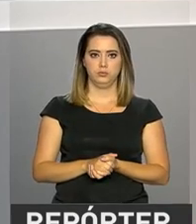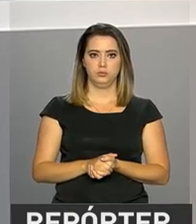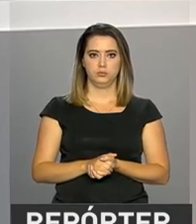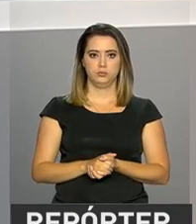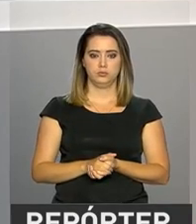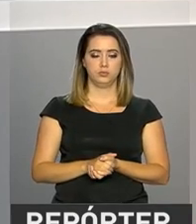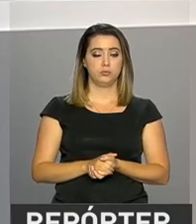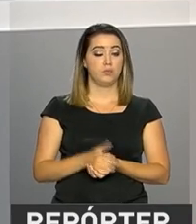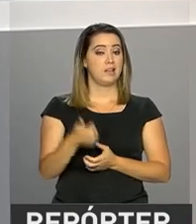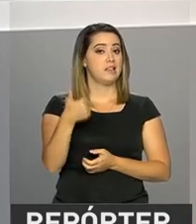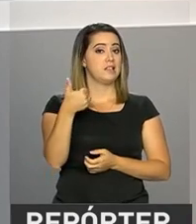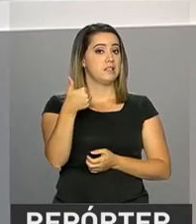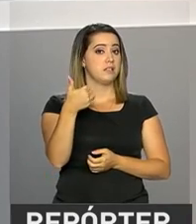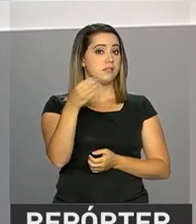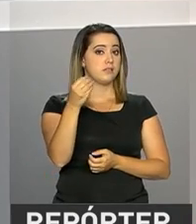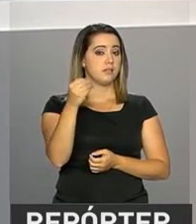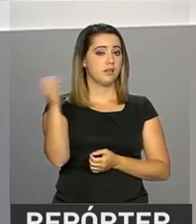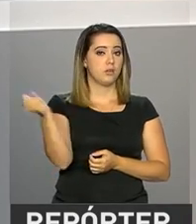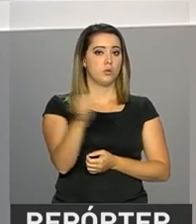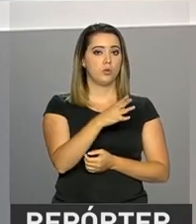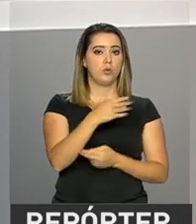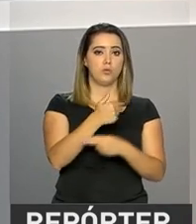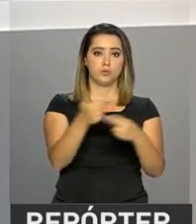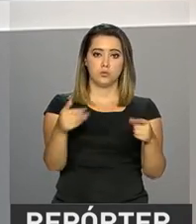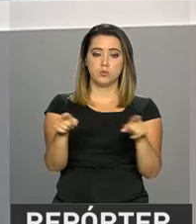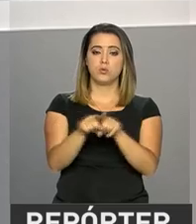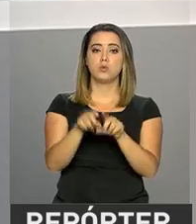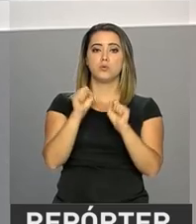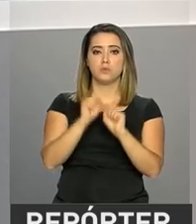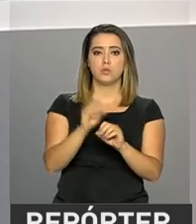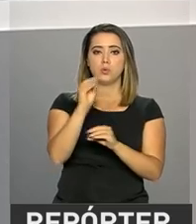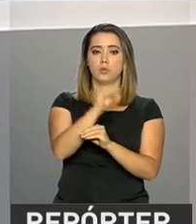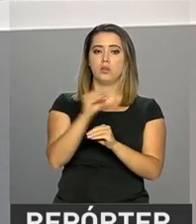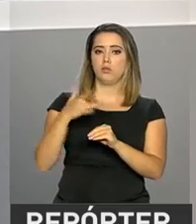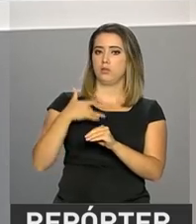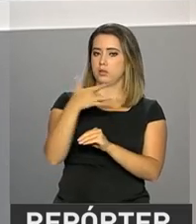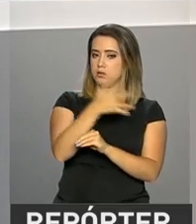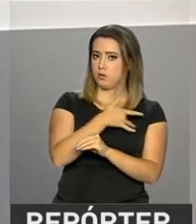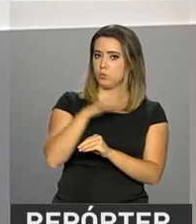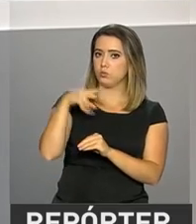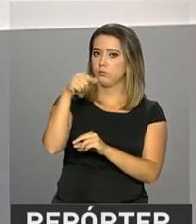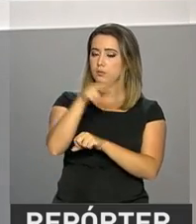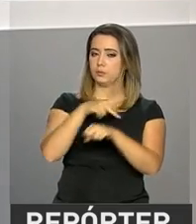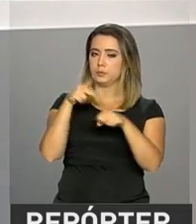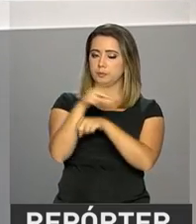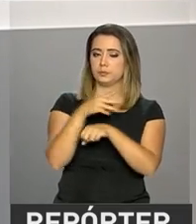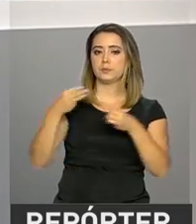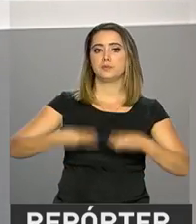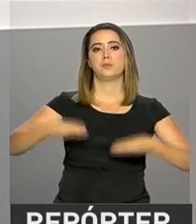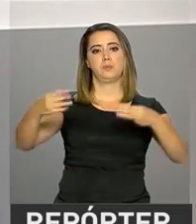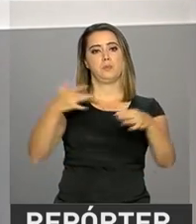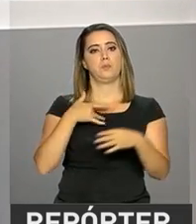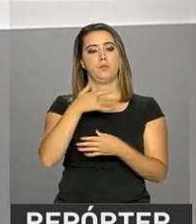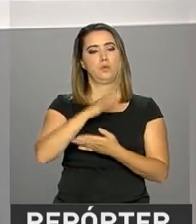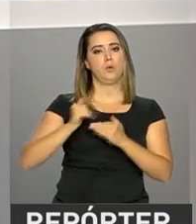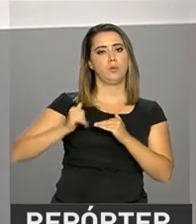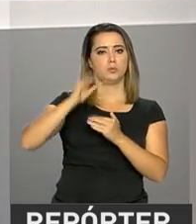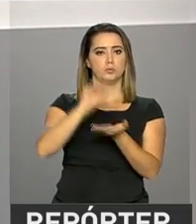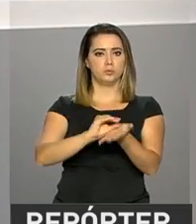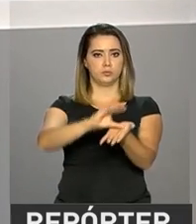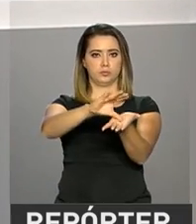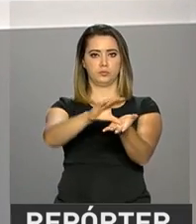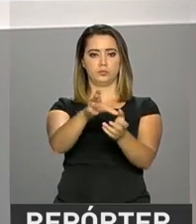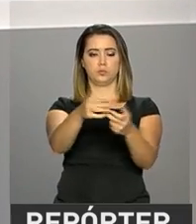Sem novos equipamentos para radioterapia em todo o país, o Ministério da Saúde está aumentando os investimentos nos